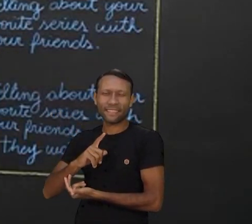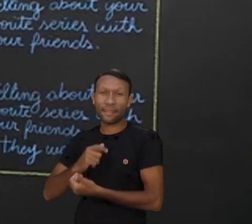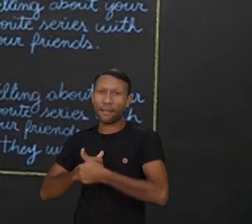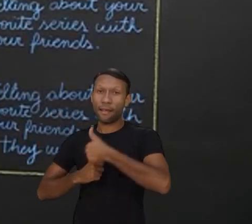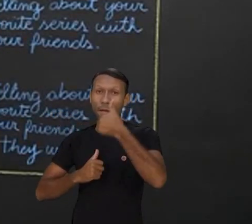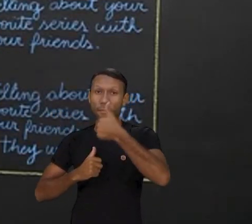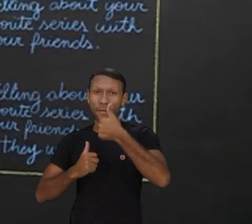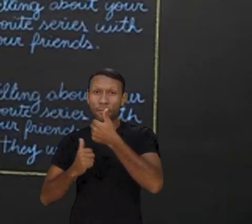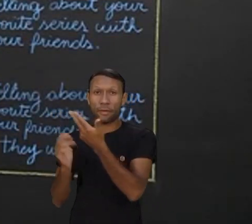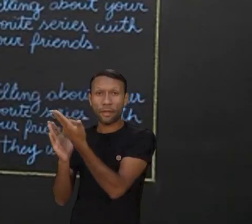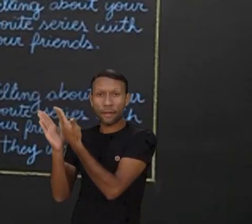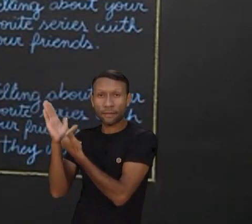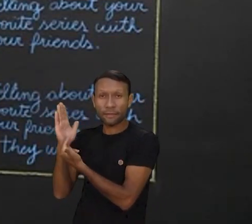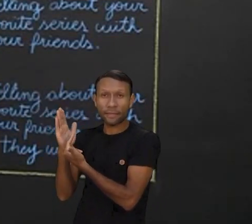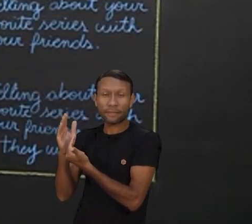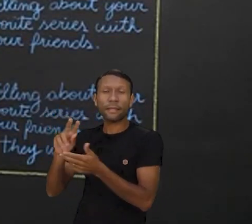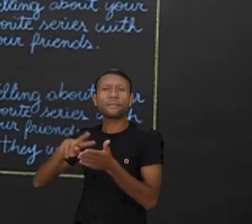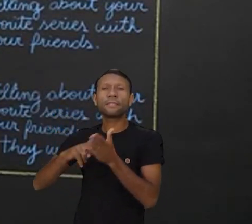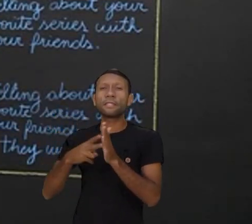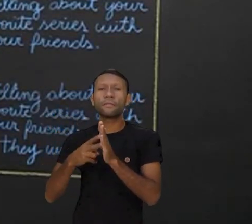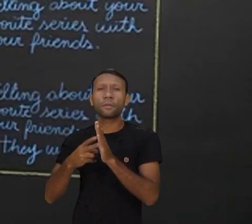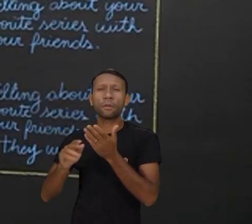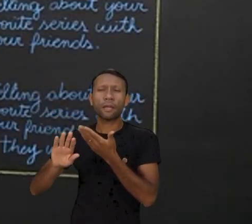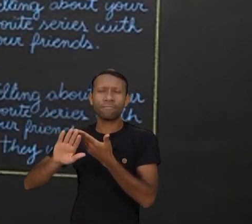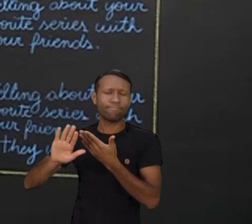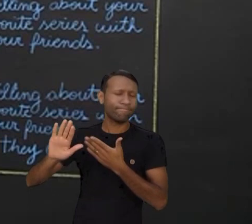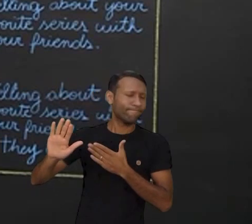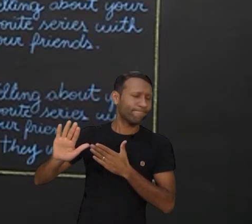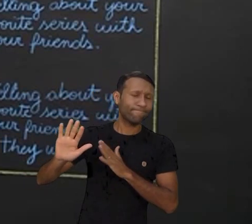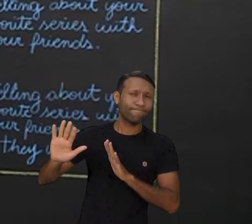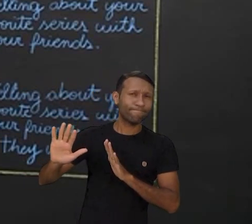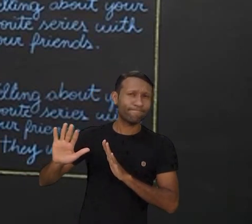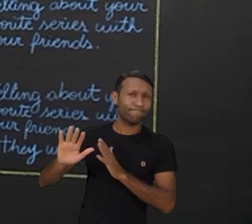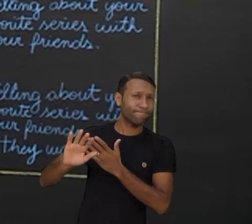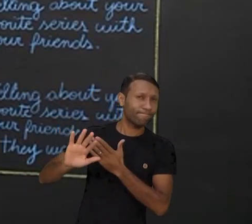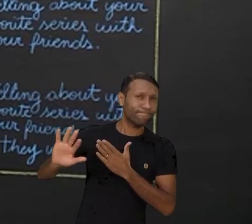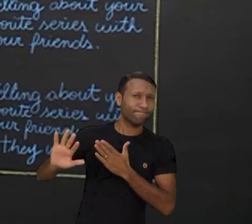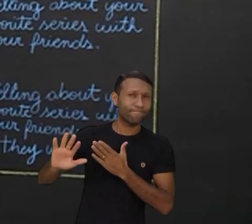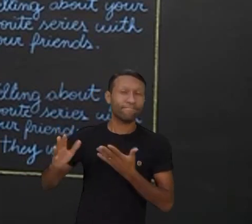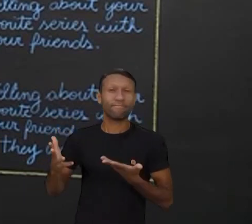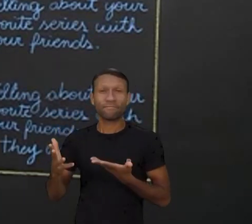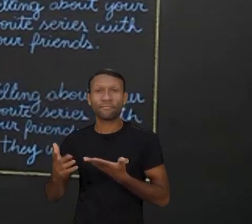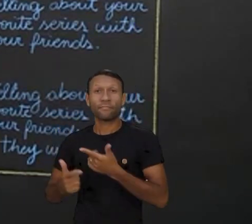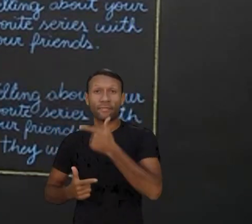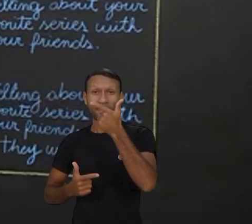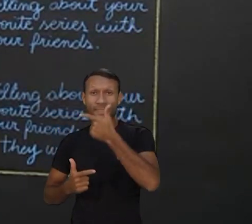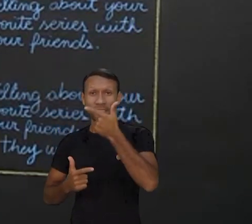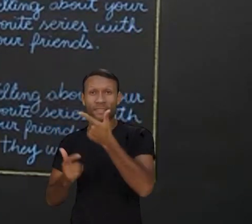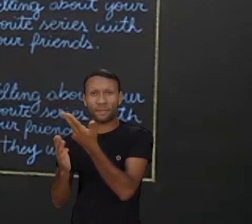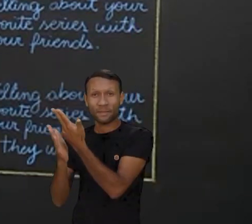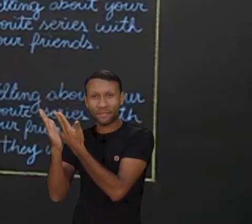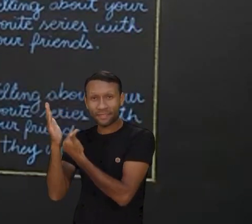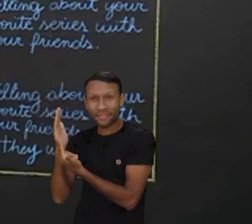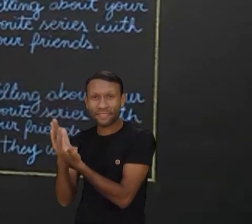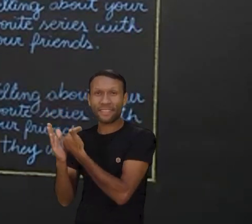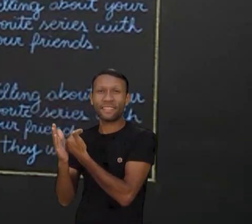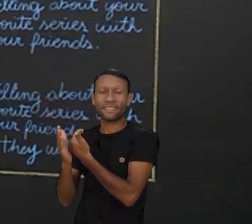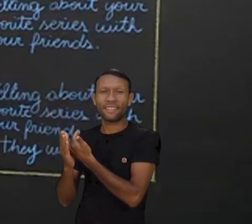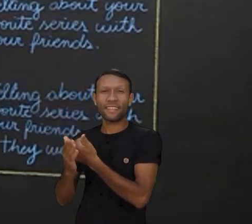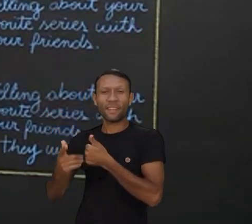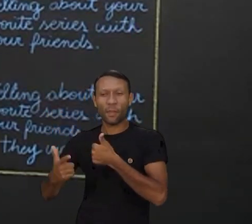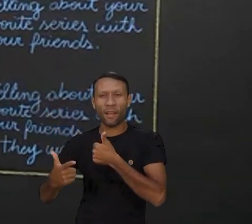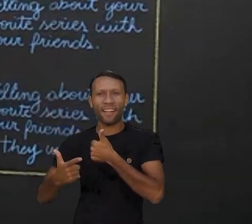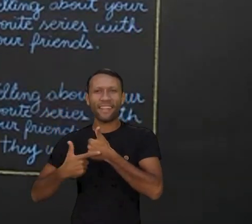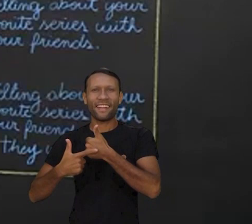primeira figura, Drake, fazendo um sinal de repulsa. Na segunda, ele já está mais ok.